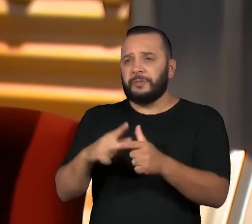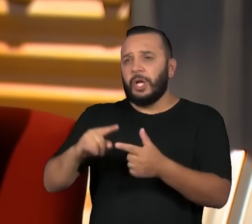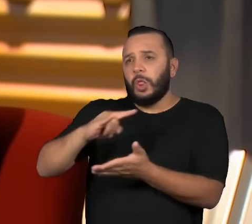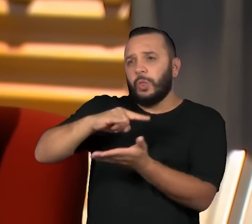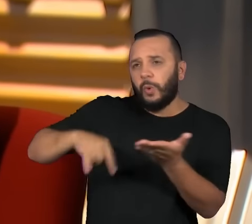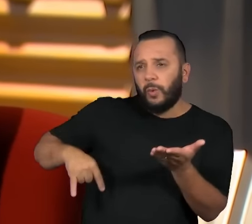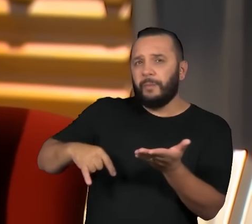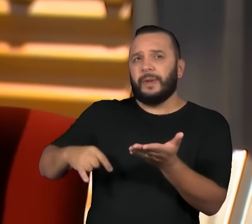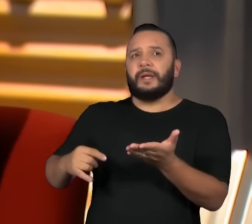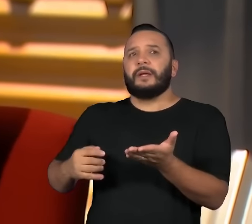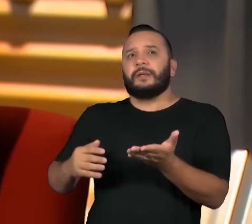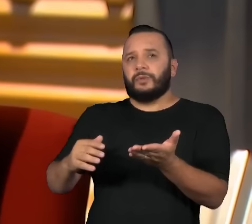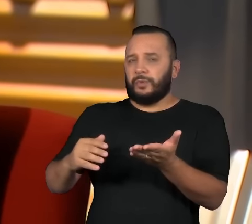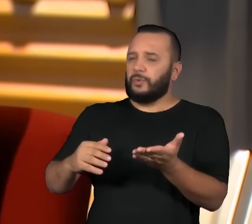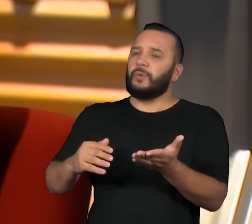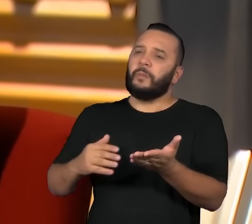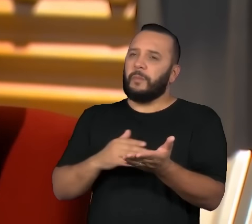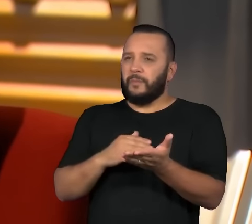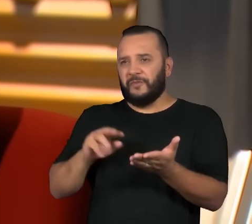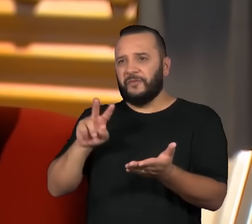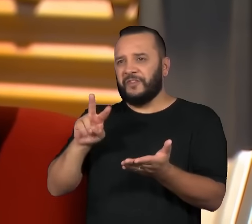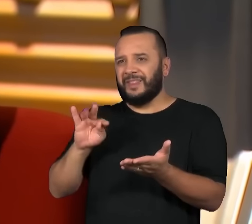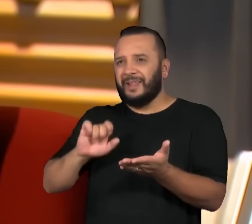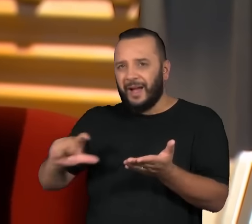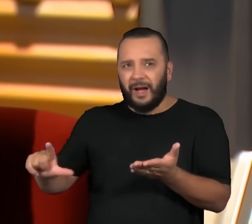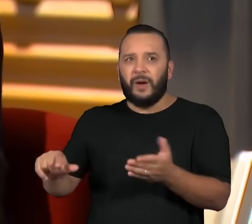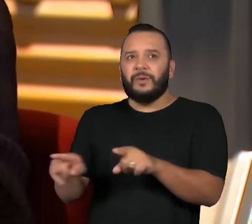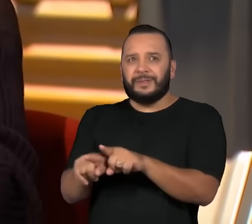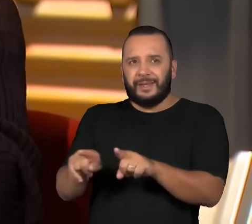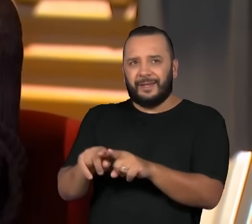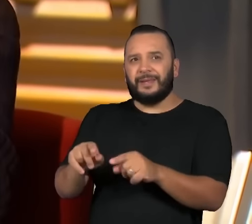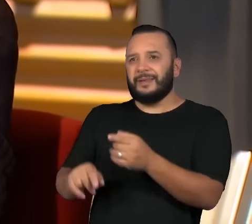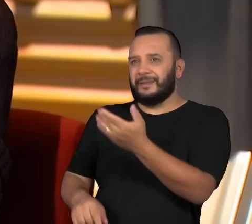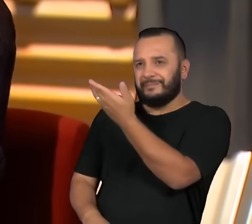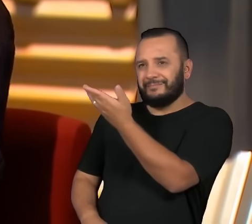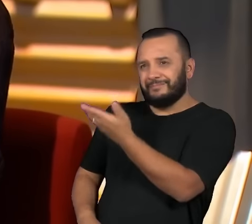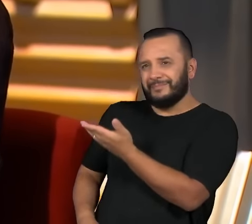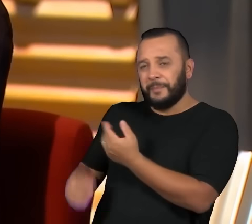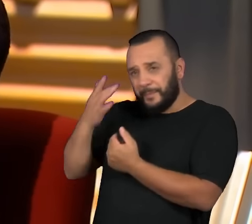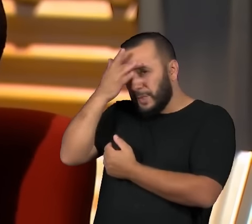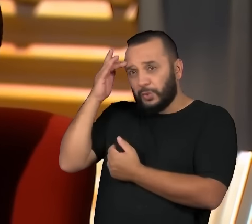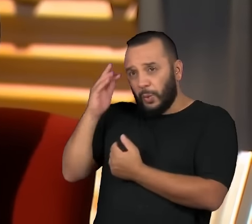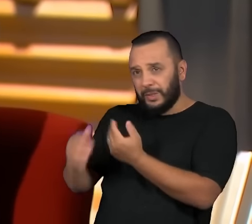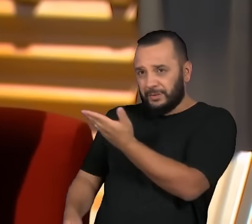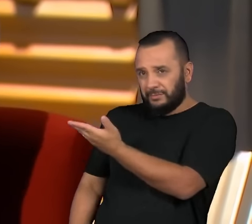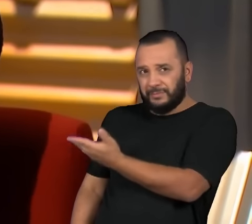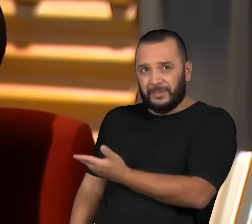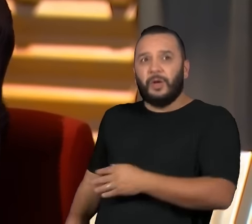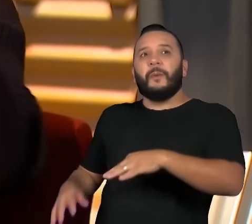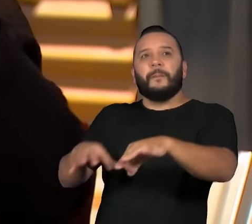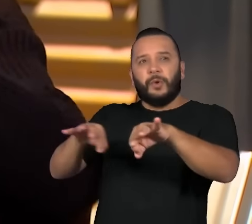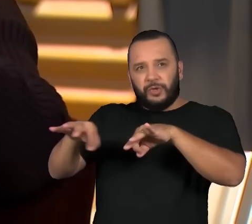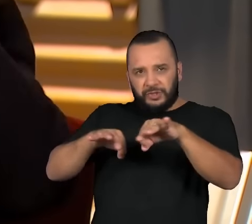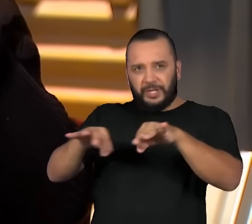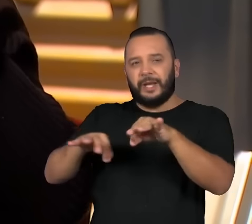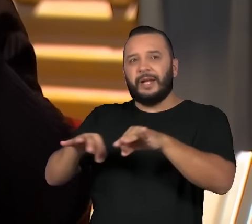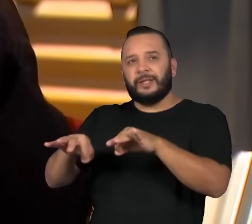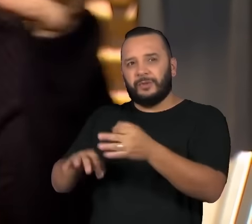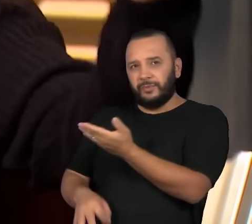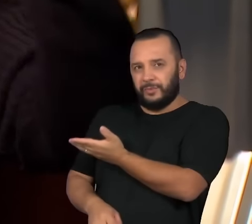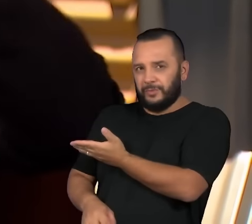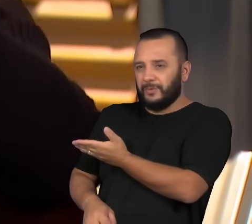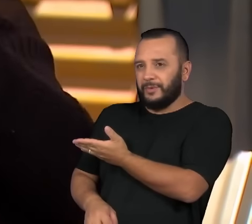o Morte Sem Tabu, né? Camila Appel, a Cíntia Araújo, Sim. o Projeto Infinito, né? Várias